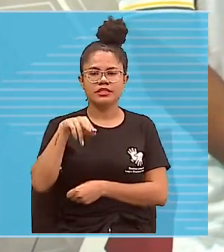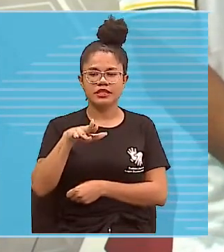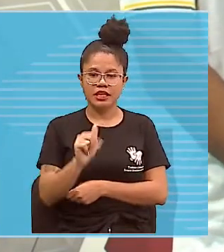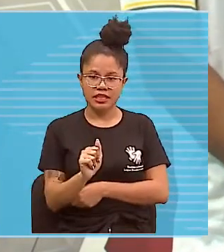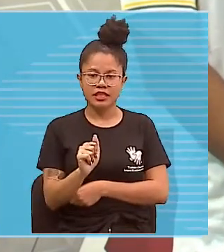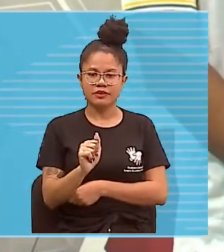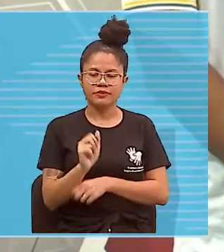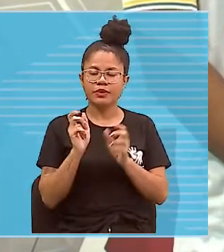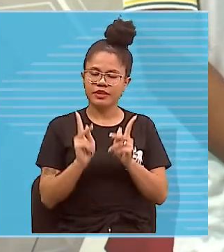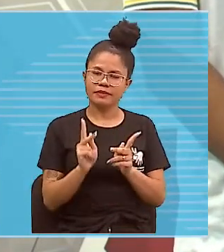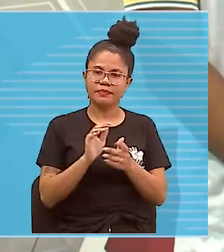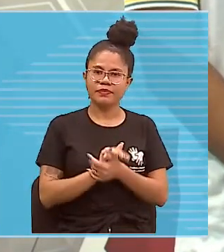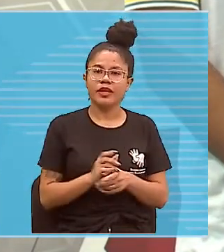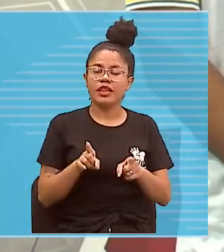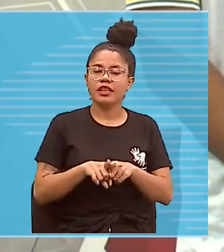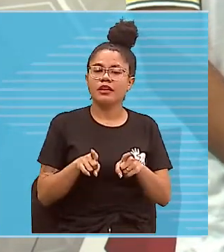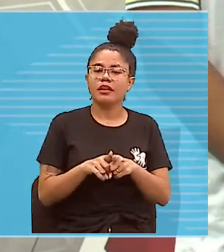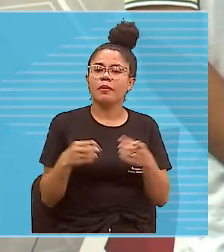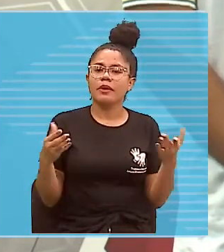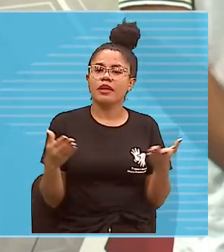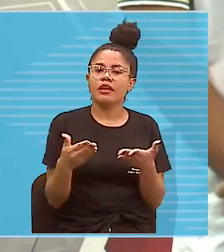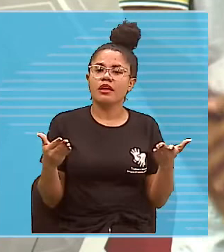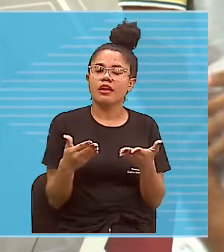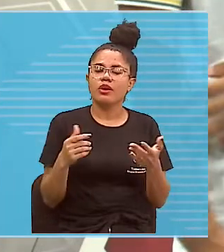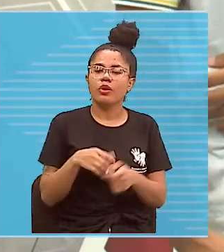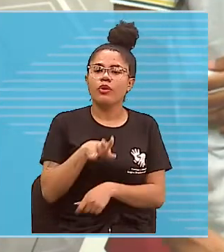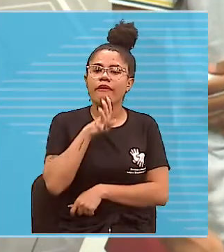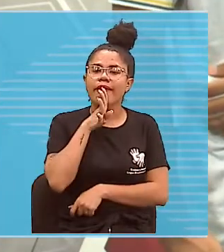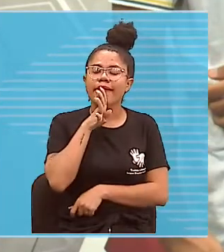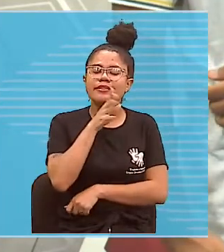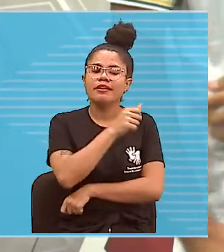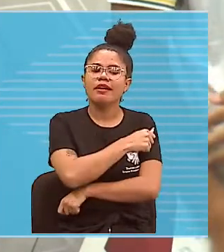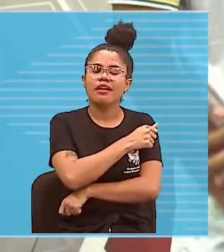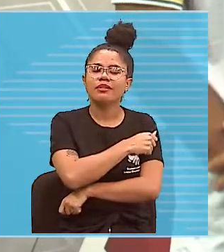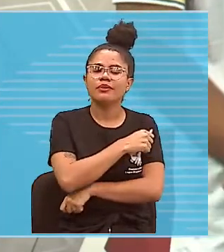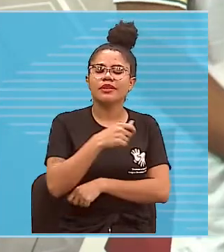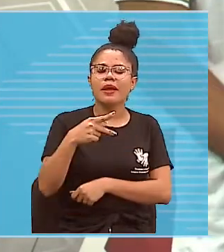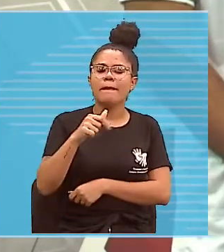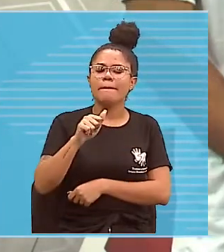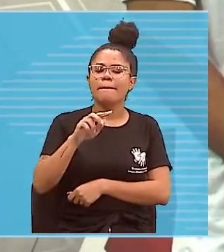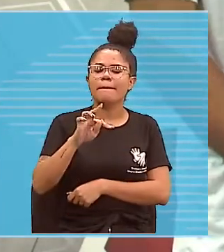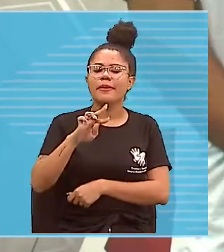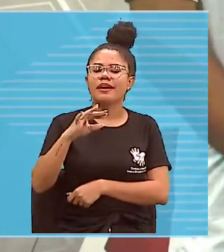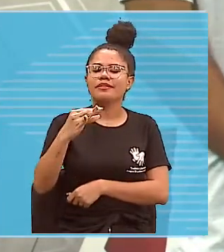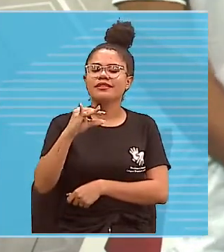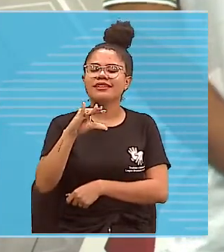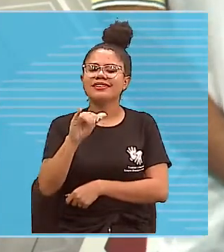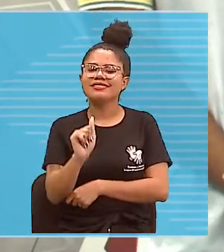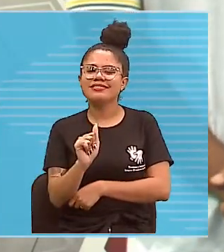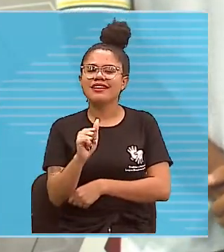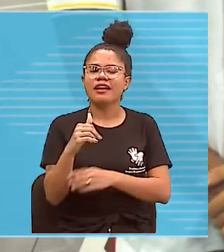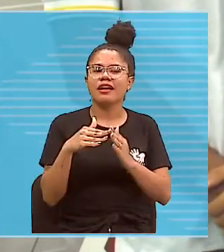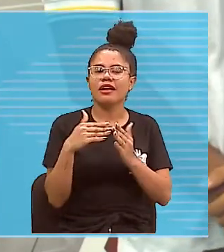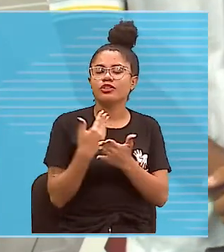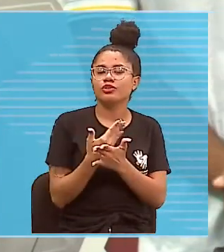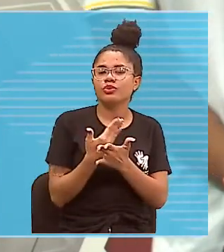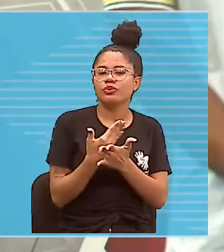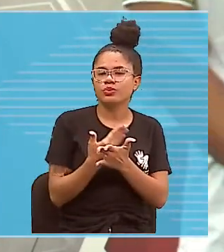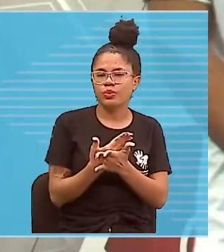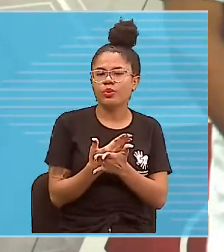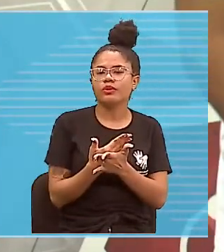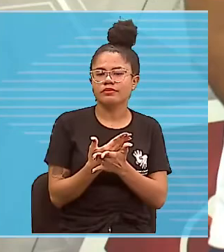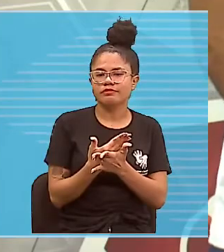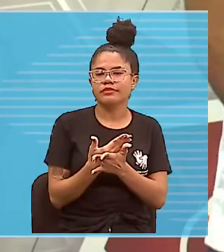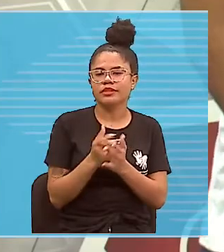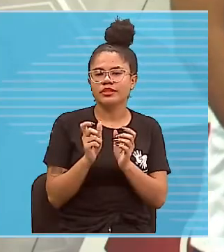Inspira, que é mostrando histórias inspiradoras da aluna Patrícia, que estuda lá em Paulistana, no set Lucinete